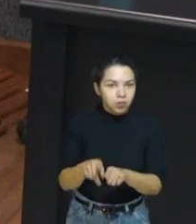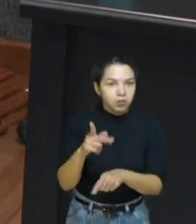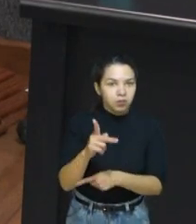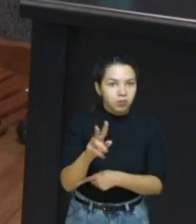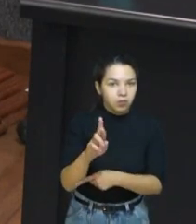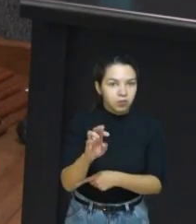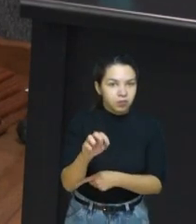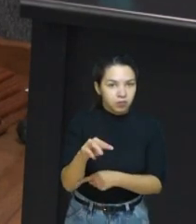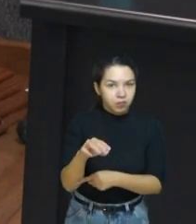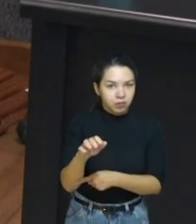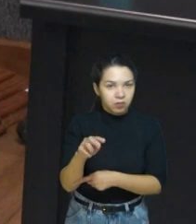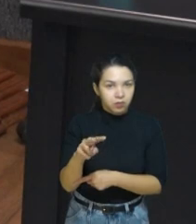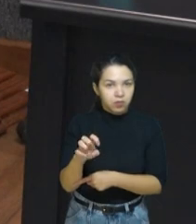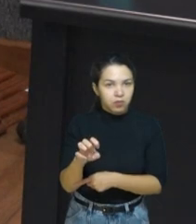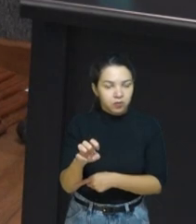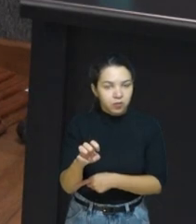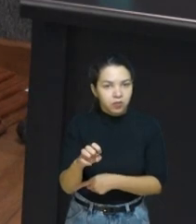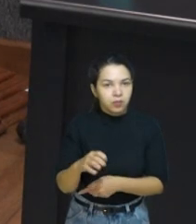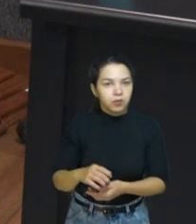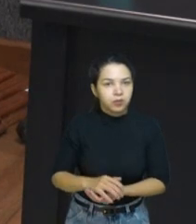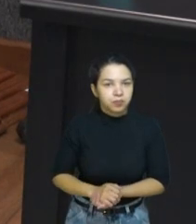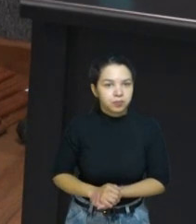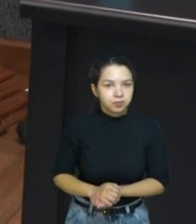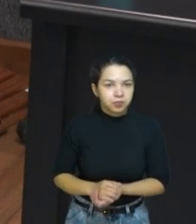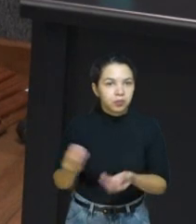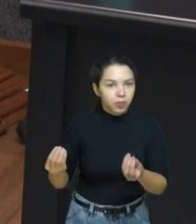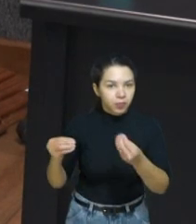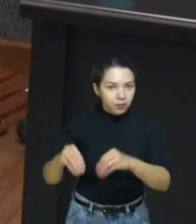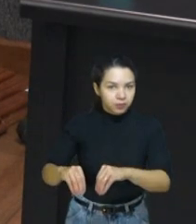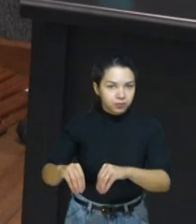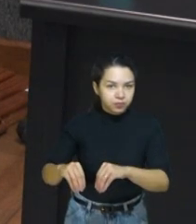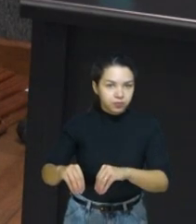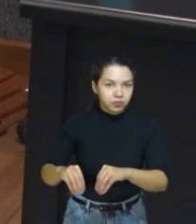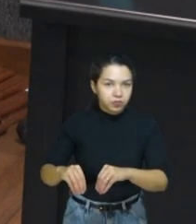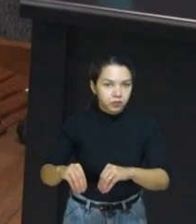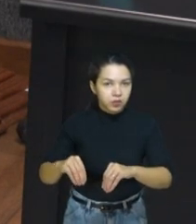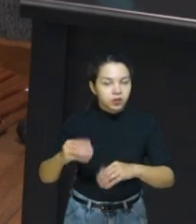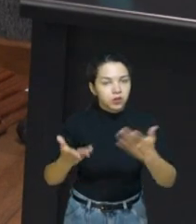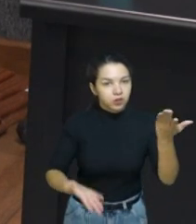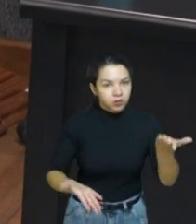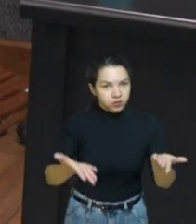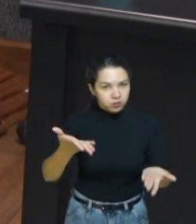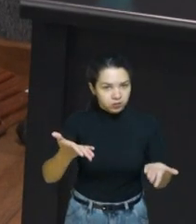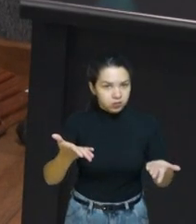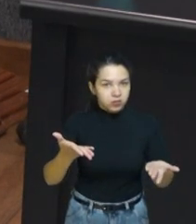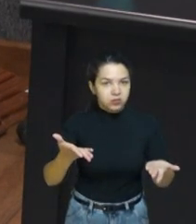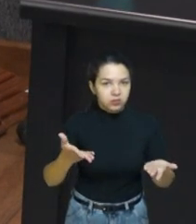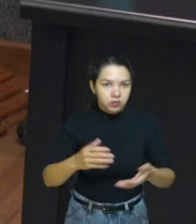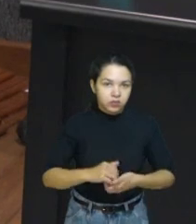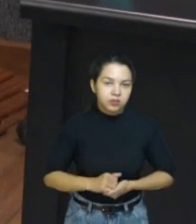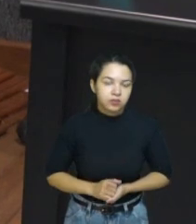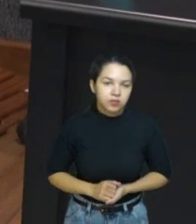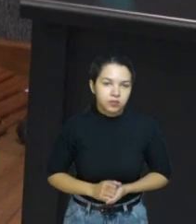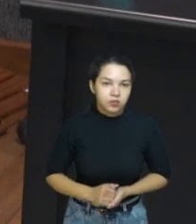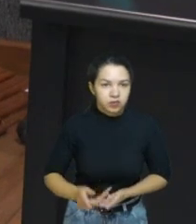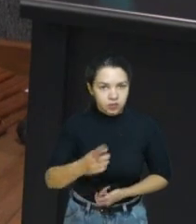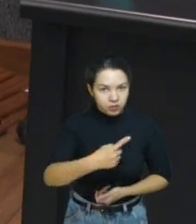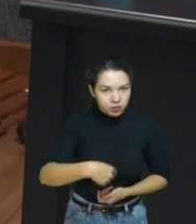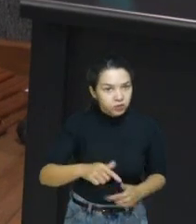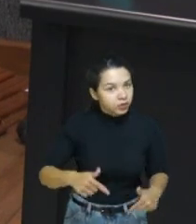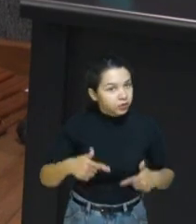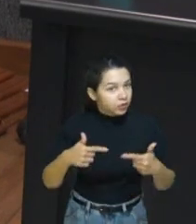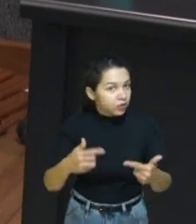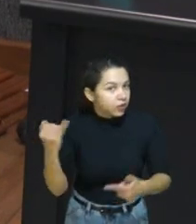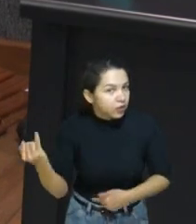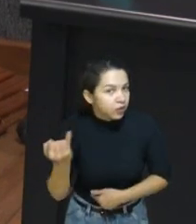para realmente estabelecer a neutralização desse carbono das viagens. É uma iniciativa importante porque